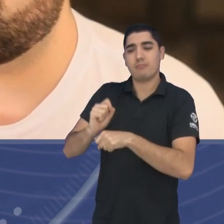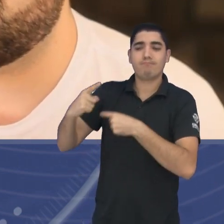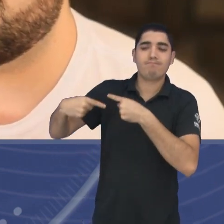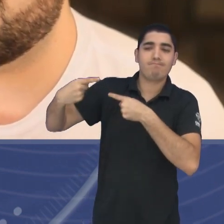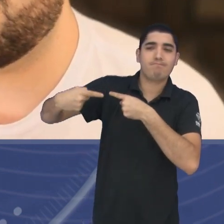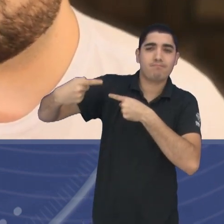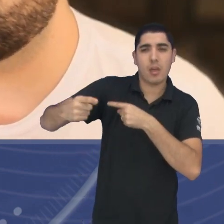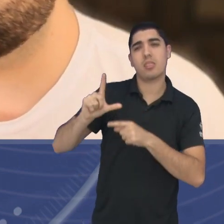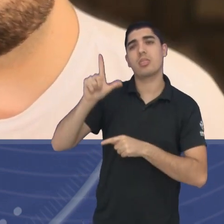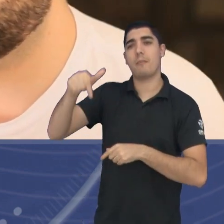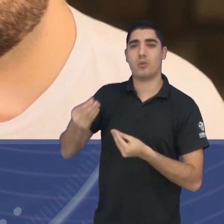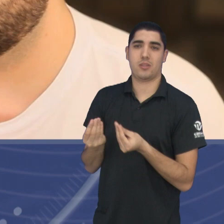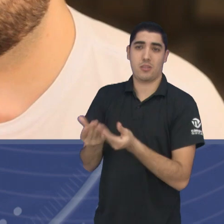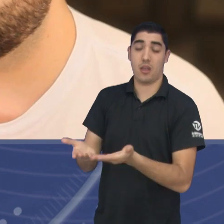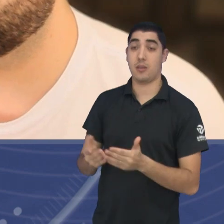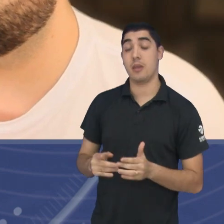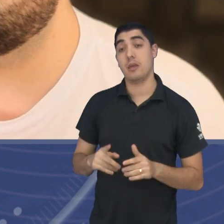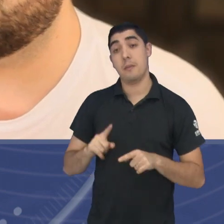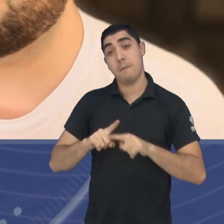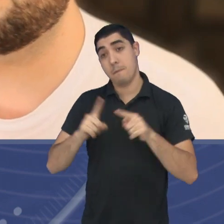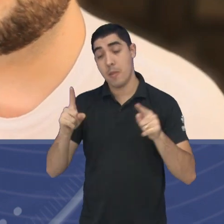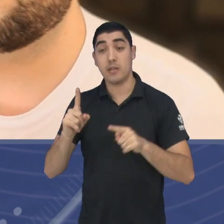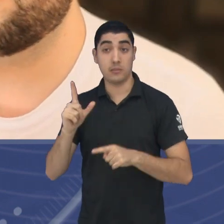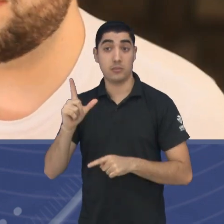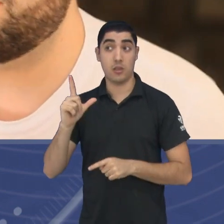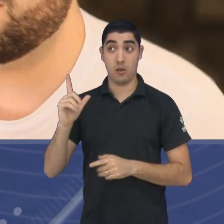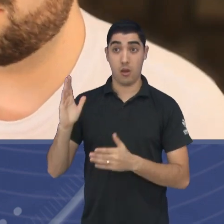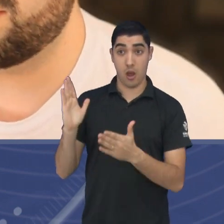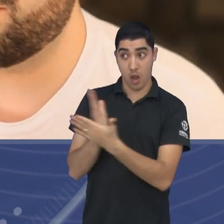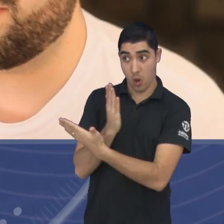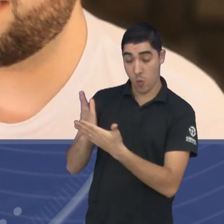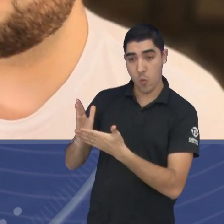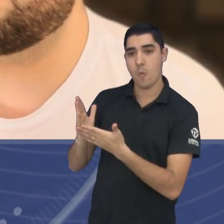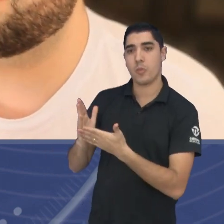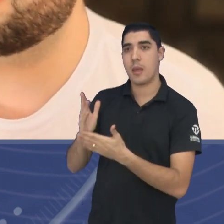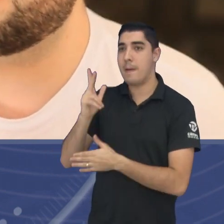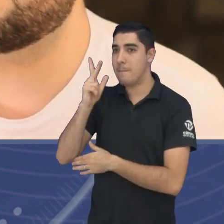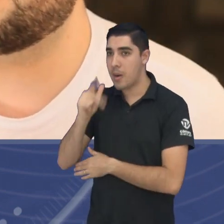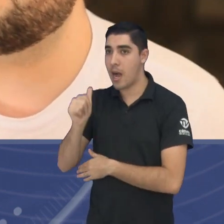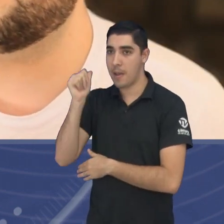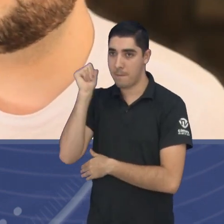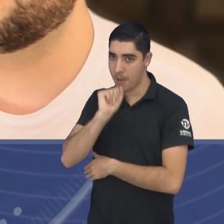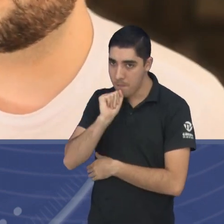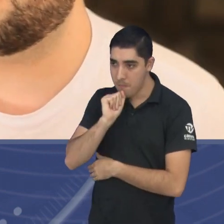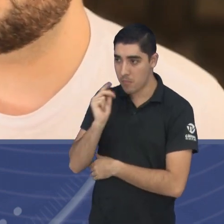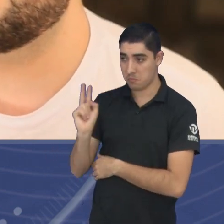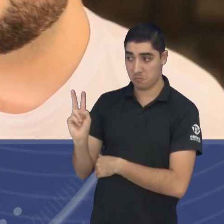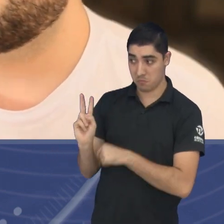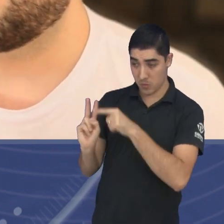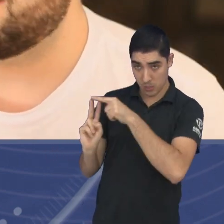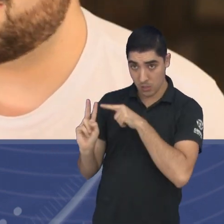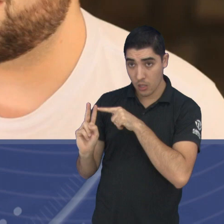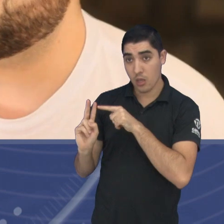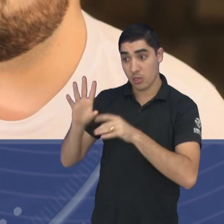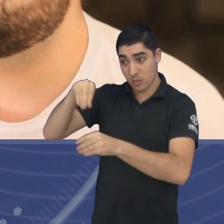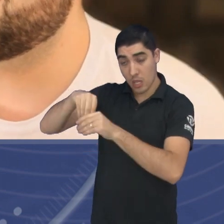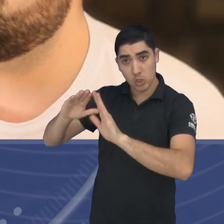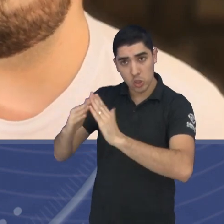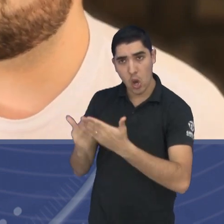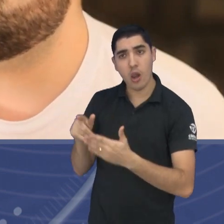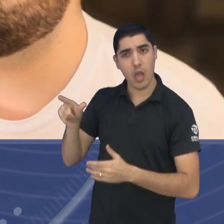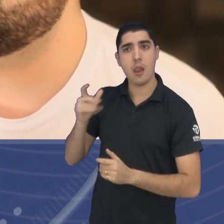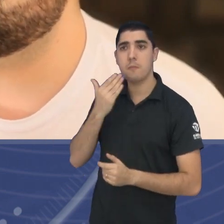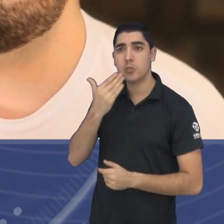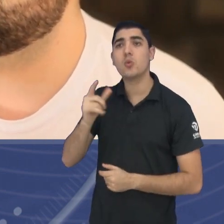da nossa conversa aqui, mas outros países, por exemplo, já têm, inclusive pais se organizando dentro de escolas para assinarem um termo